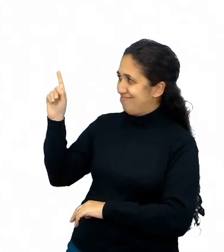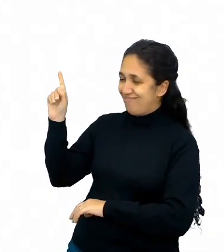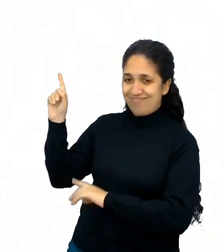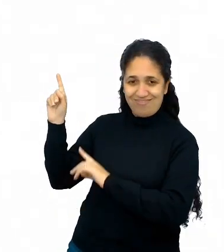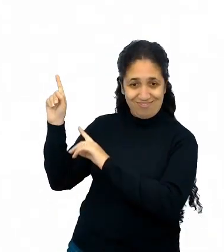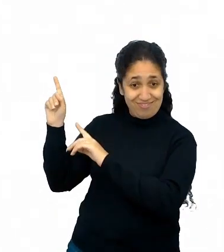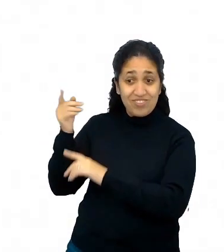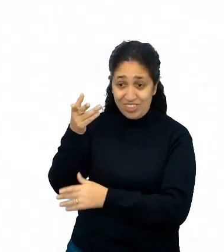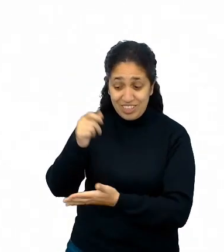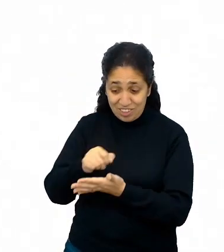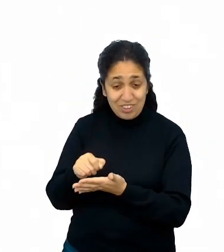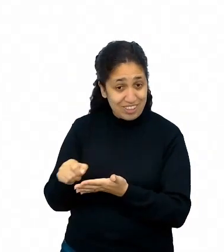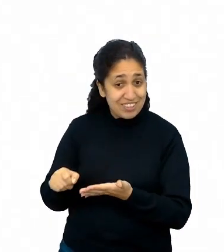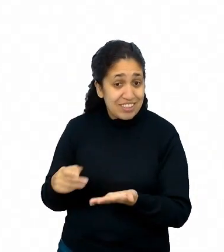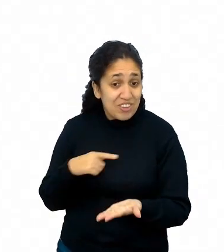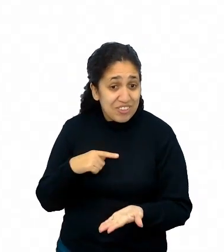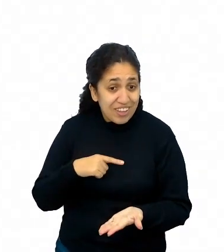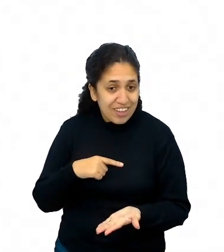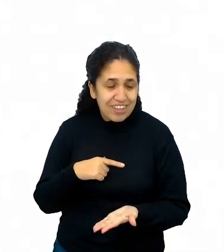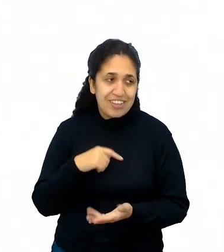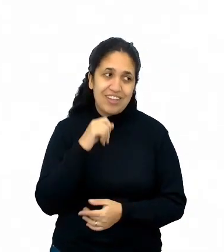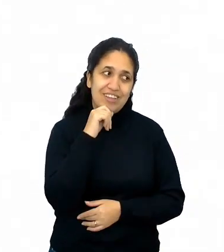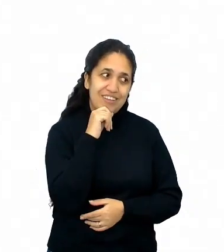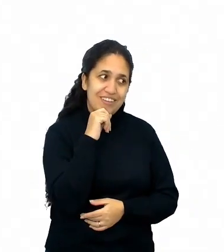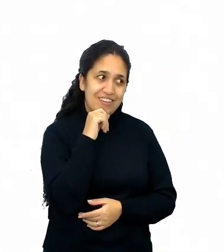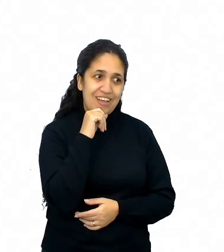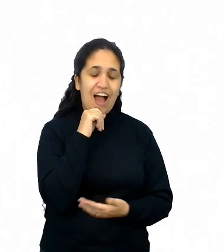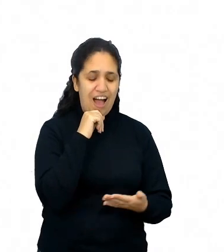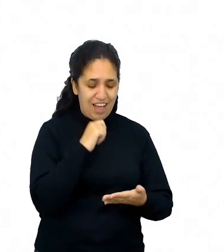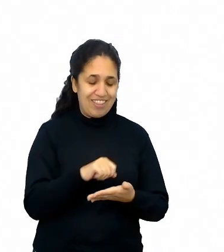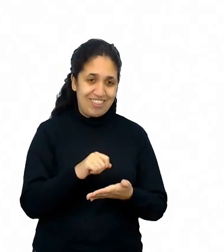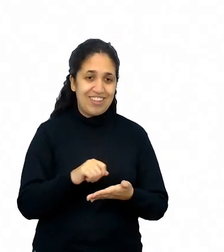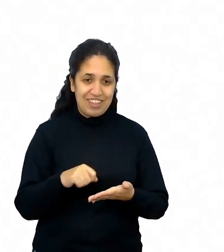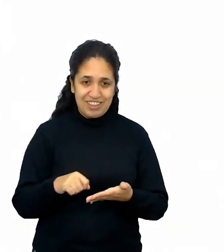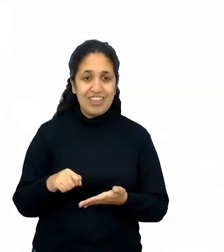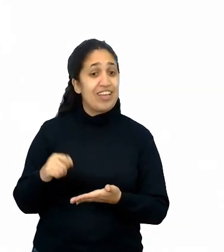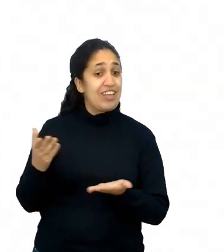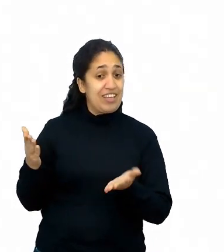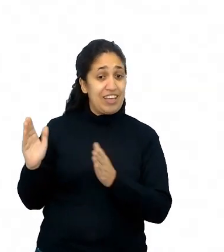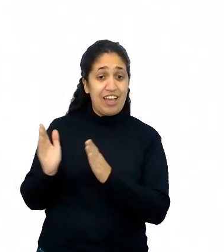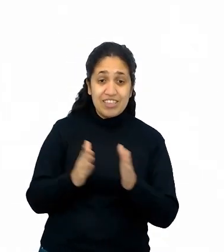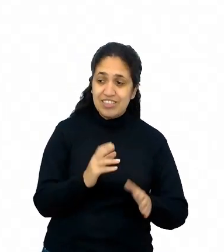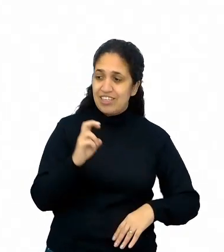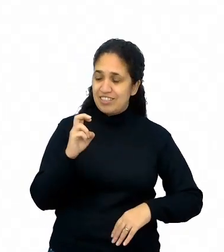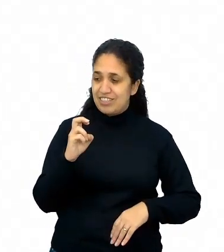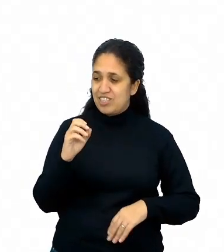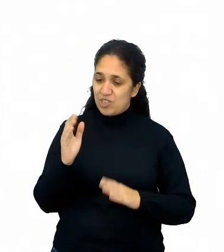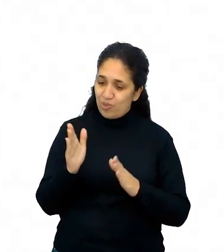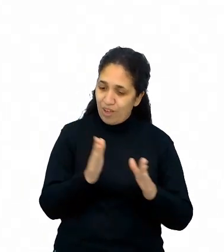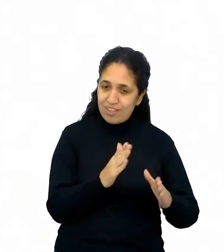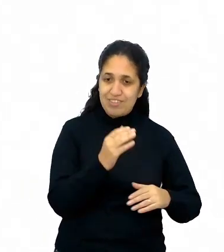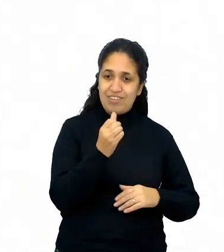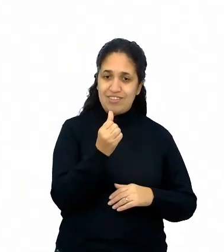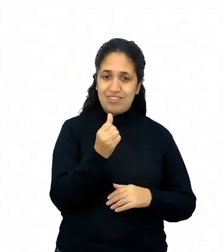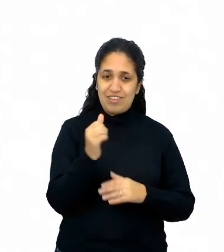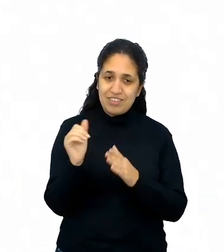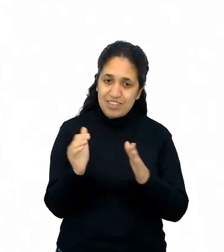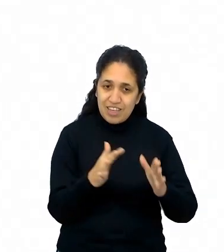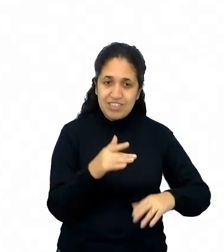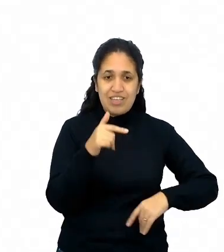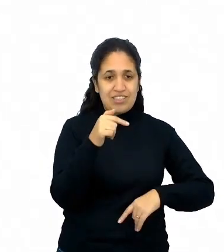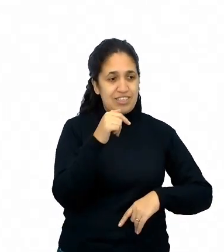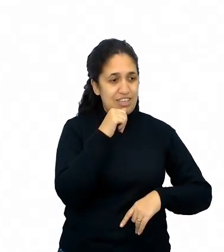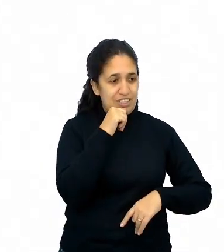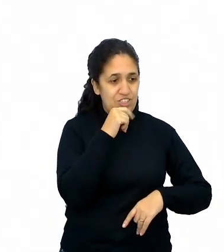não tem as suas anotações? Ah, eu assisti a SA5, eu assisti a SA6, eu assisti só a 7, eu perdi